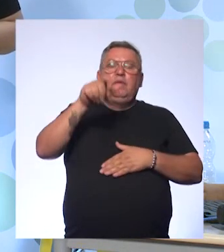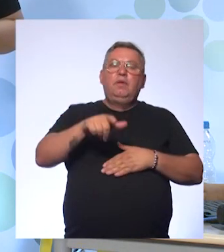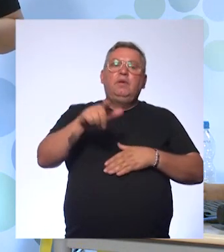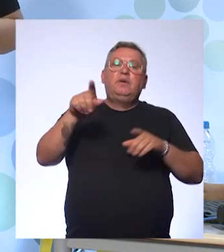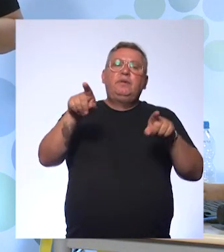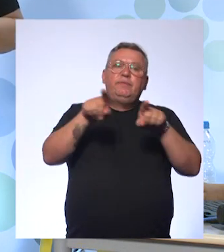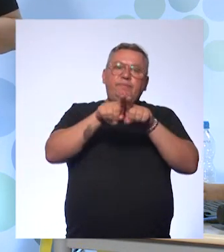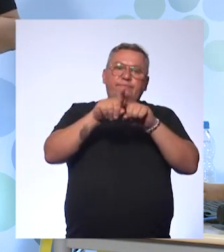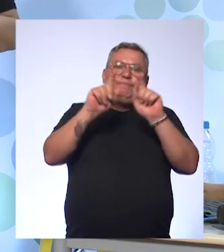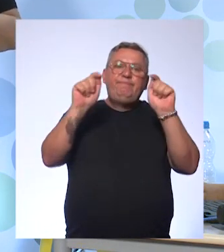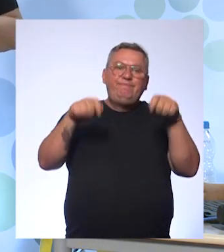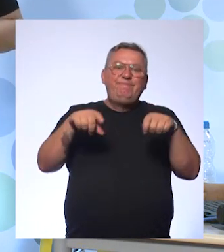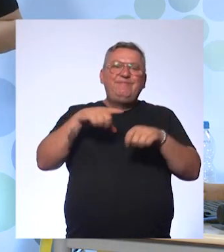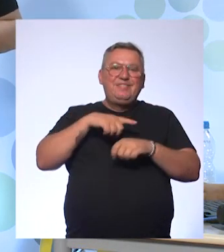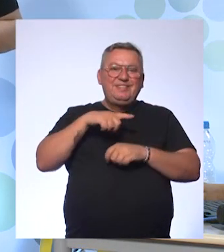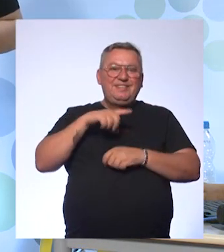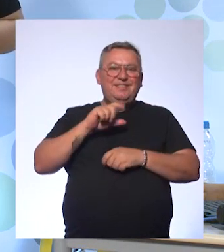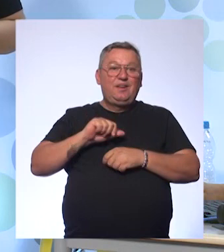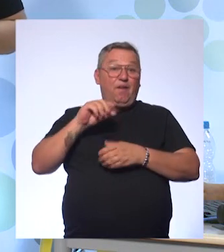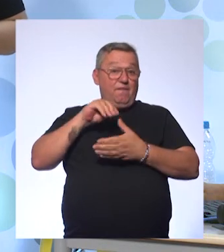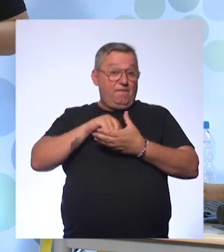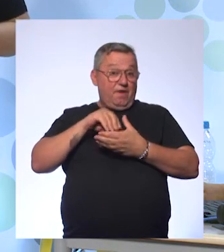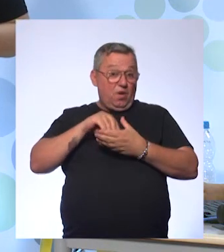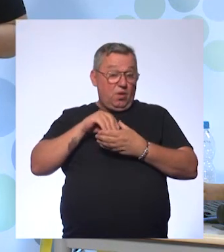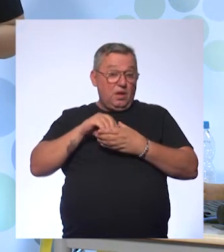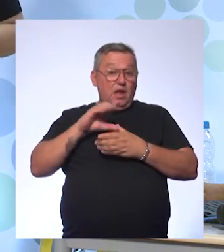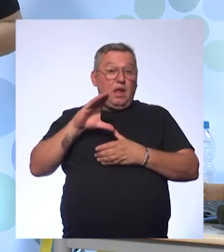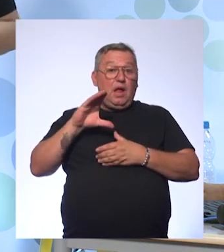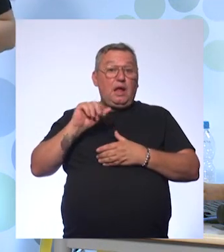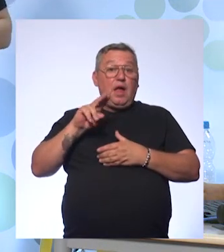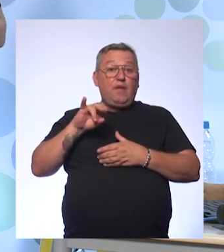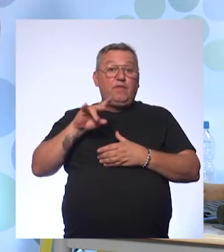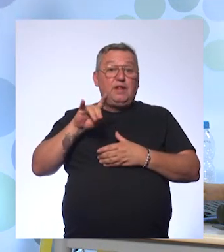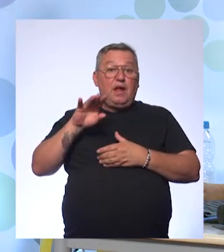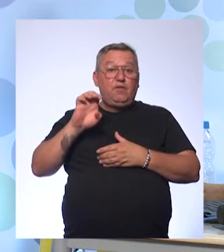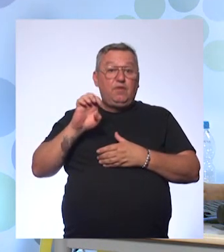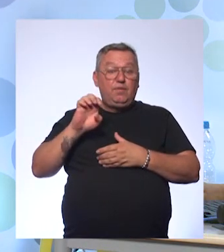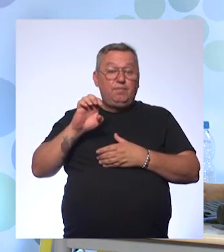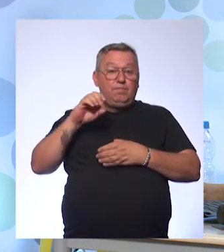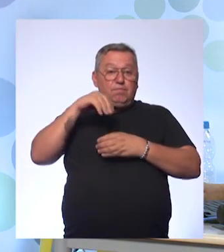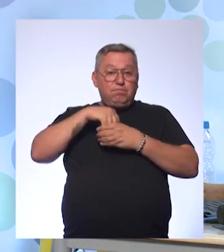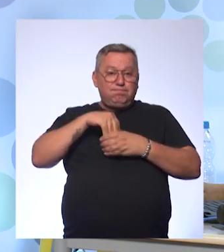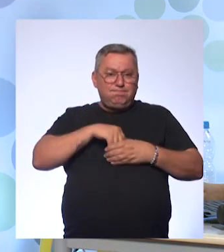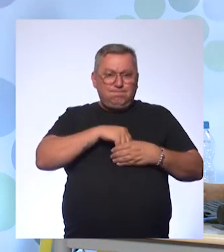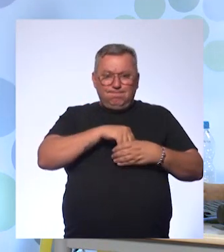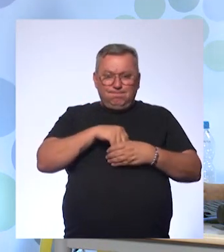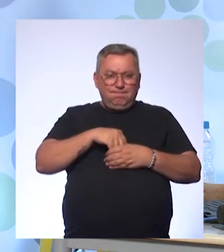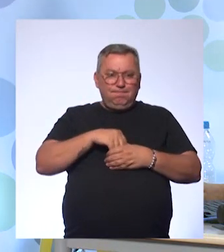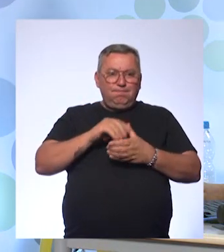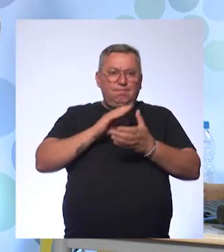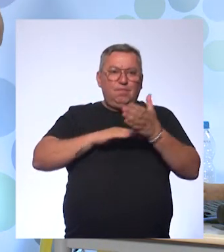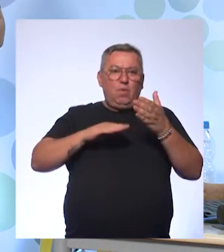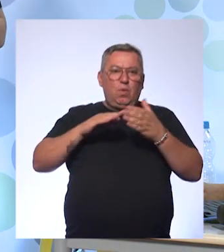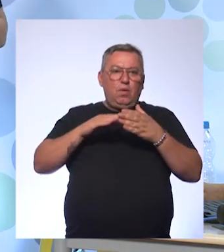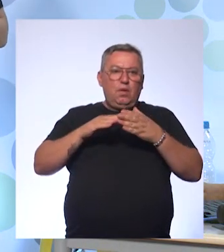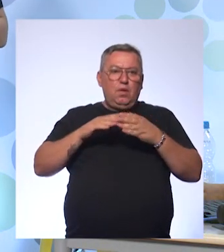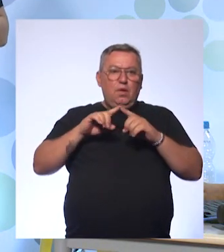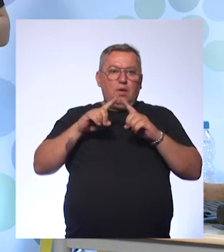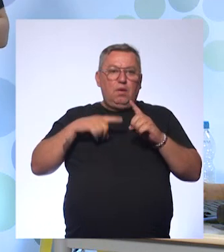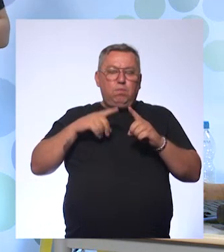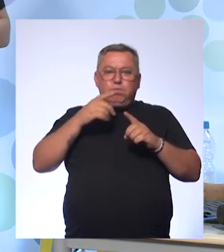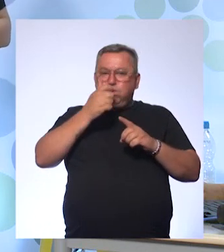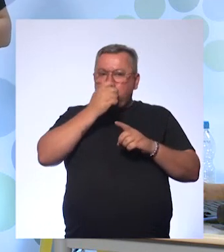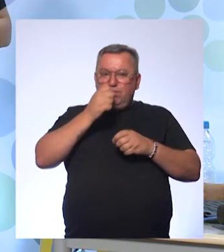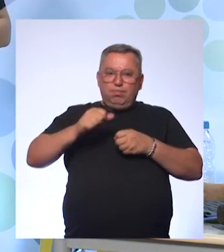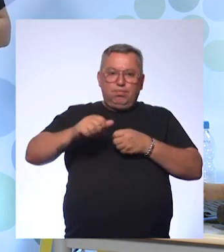pode ter ausência de cavidade, né? Então, a gente fala que ele é acelomado, ou seja, todo o seu interior ele é